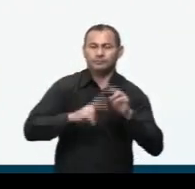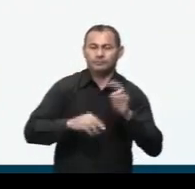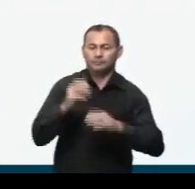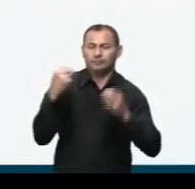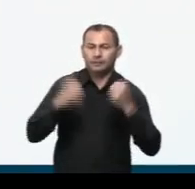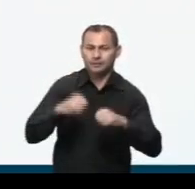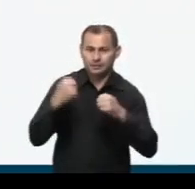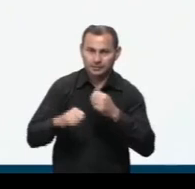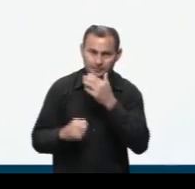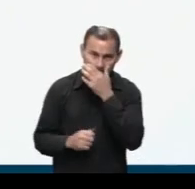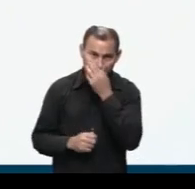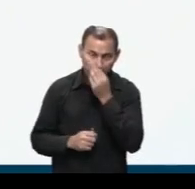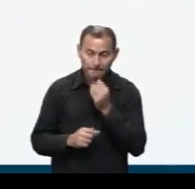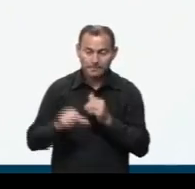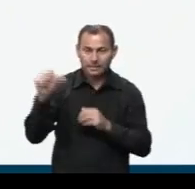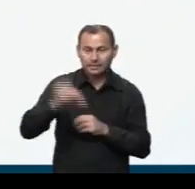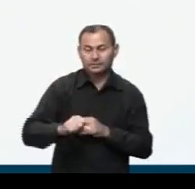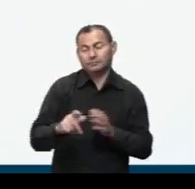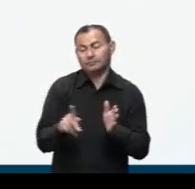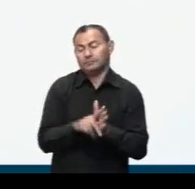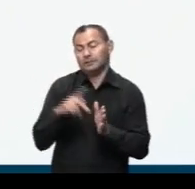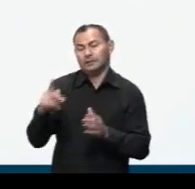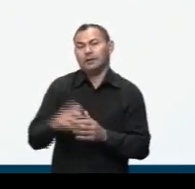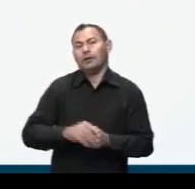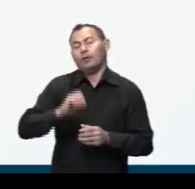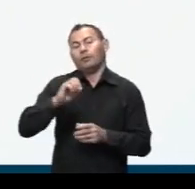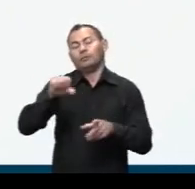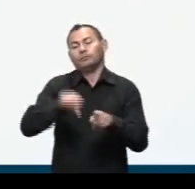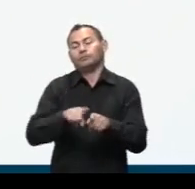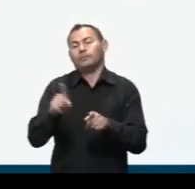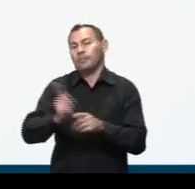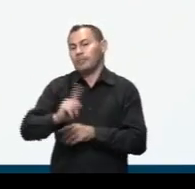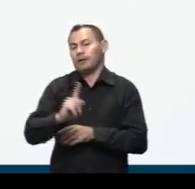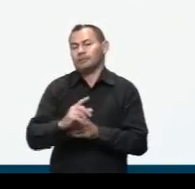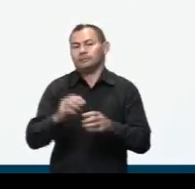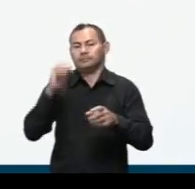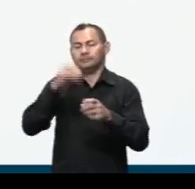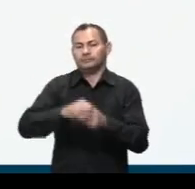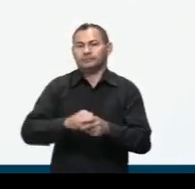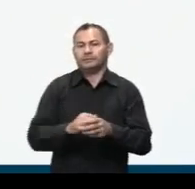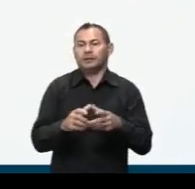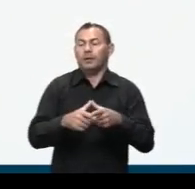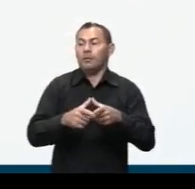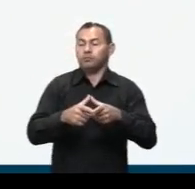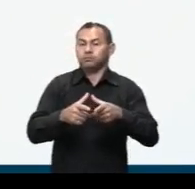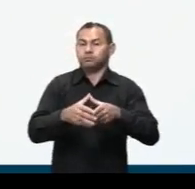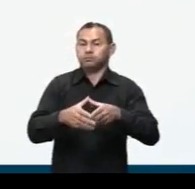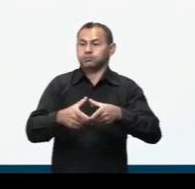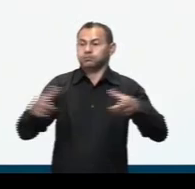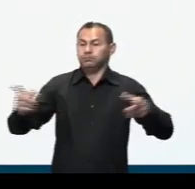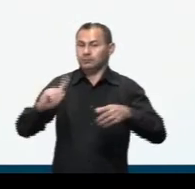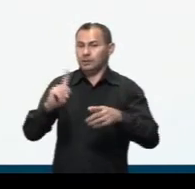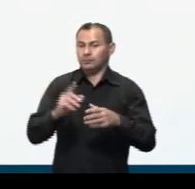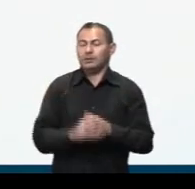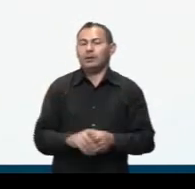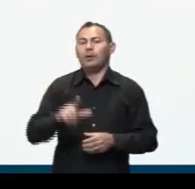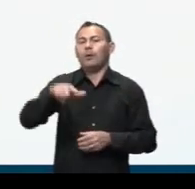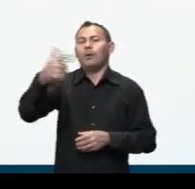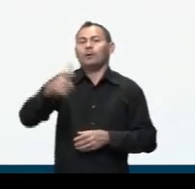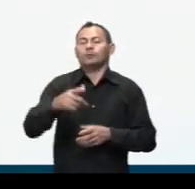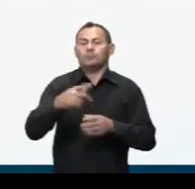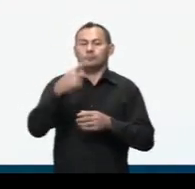e precisão, negativo dele, né? Outro negativo dele, não aplicável em grandes obras.